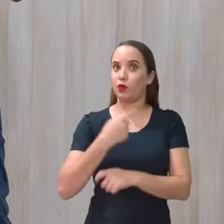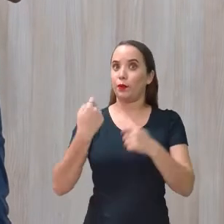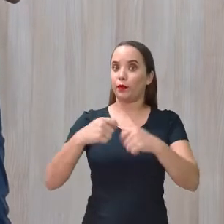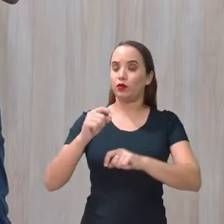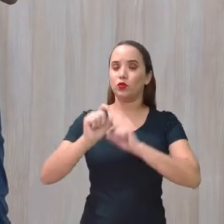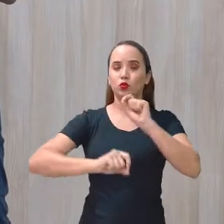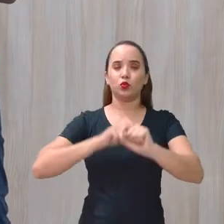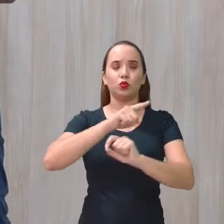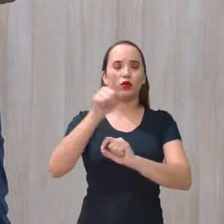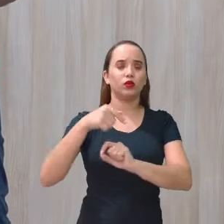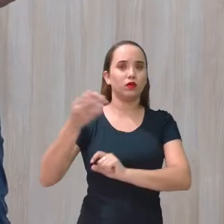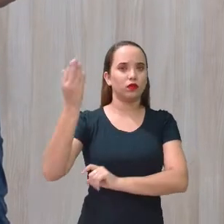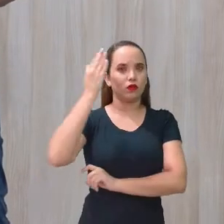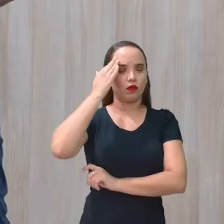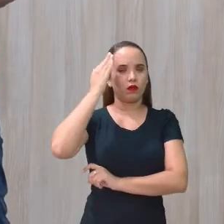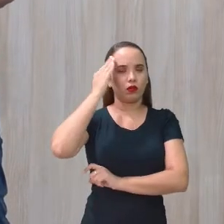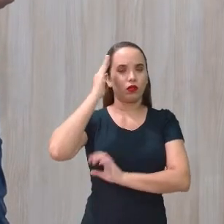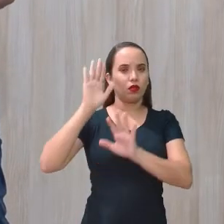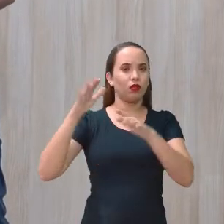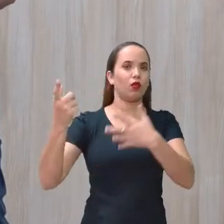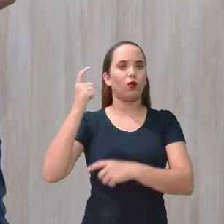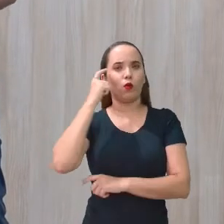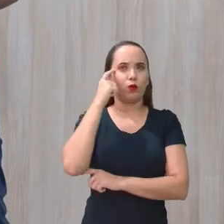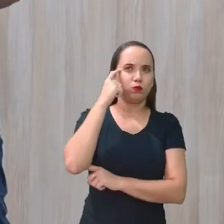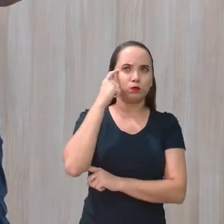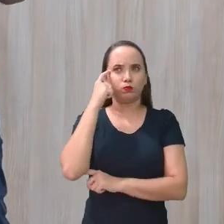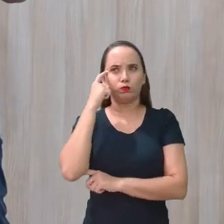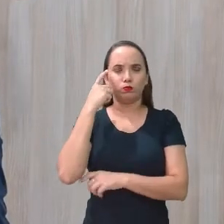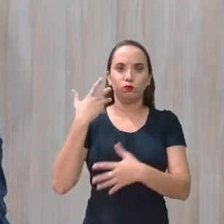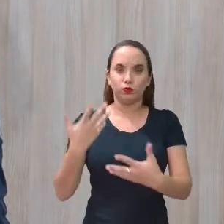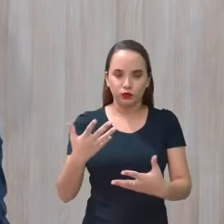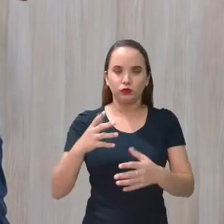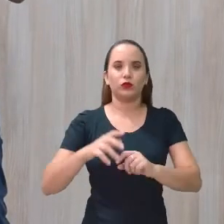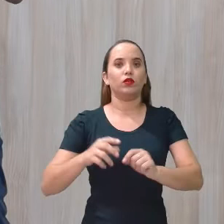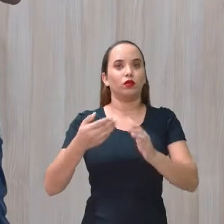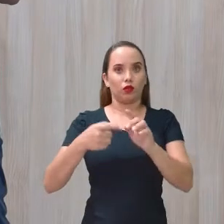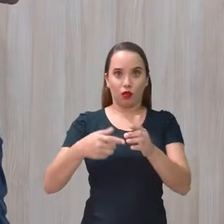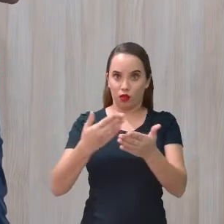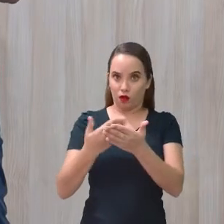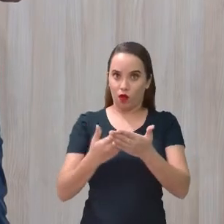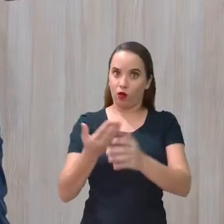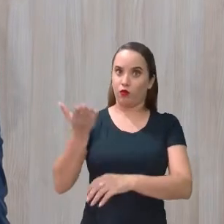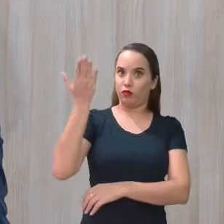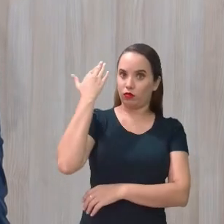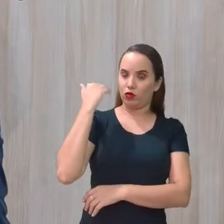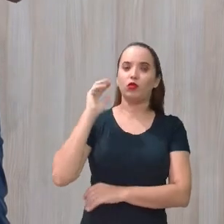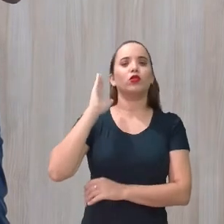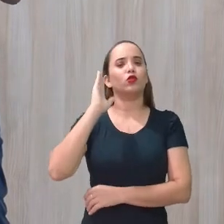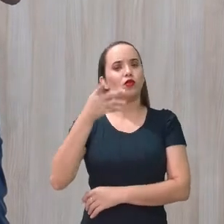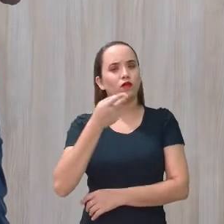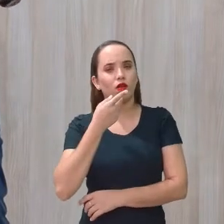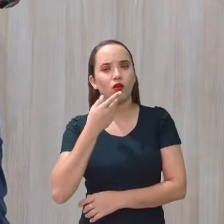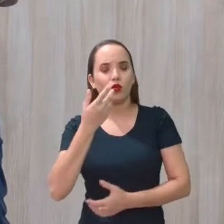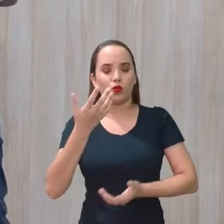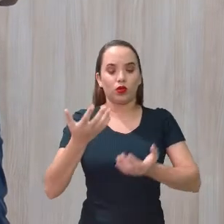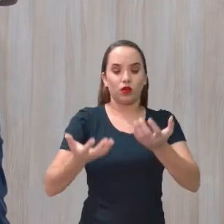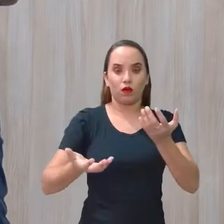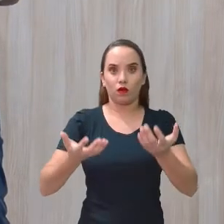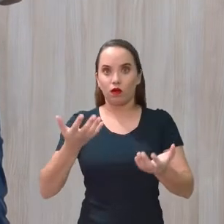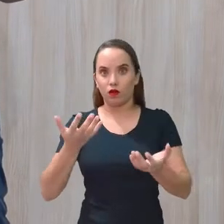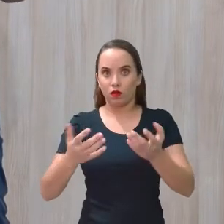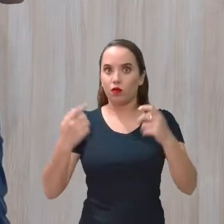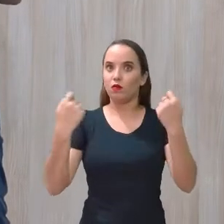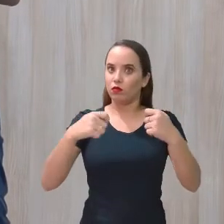nesse primeiro momento a ideia, né? Então, na aula anterior a gente falou muito da ideia de equação, o equilíbrio que se tem numa